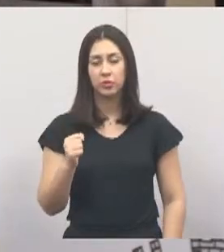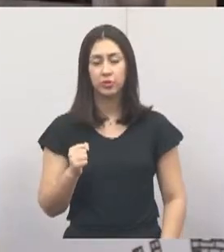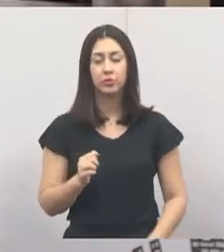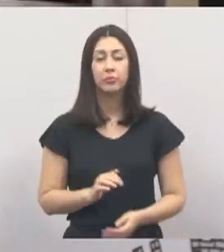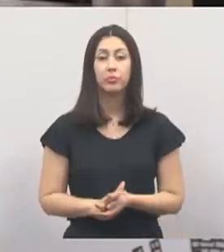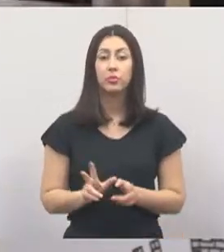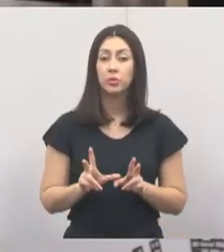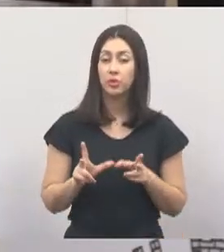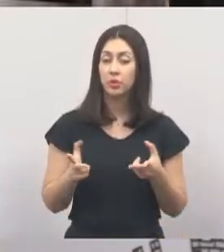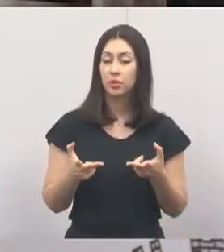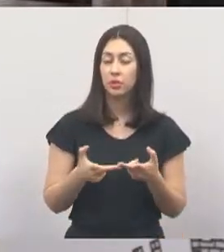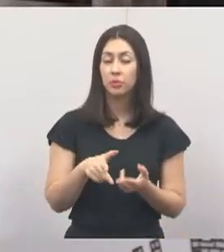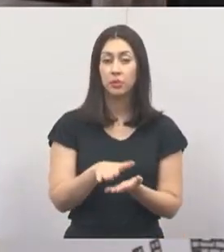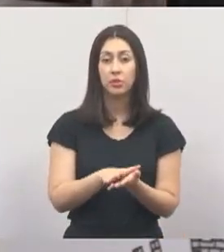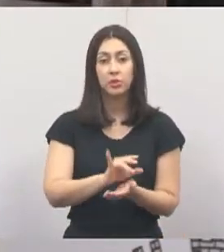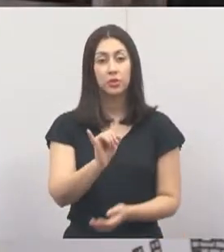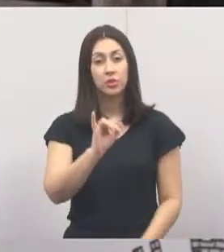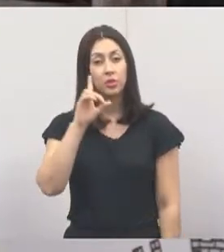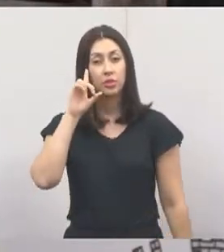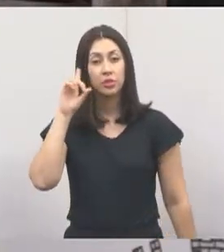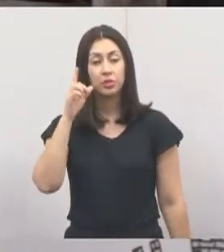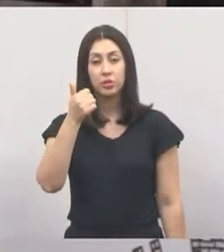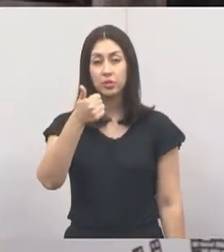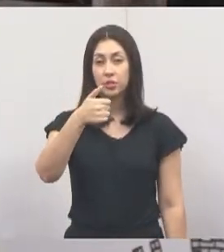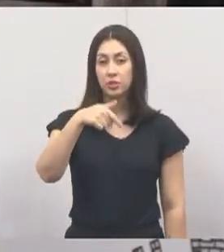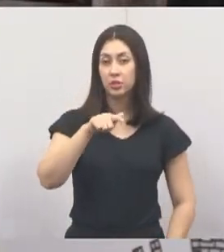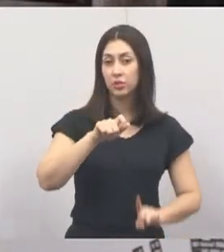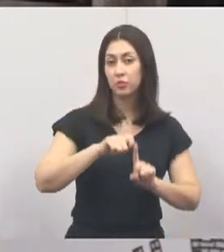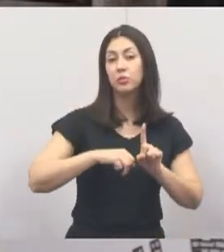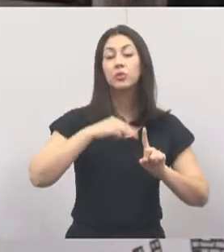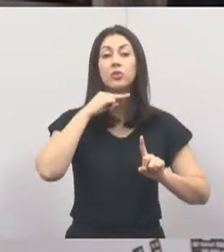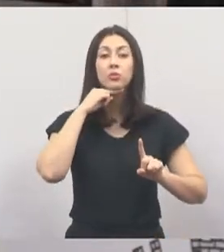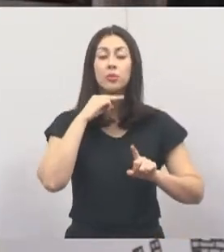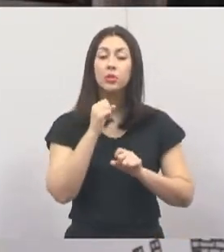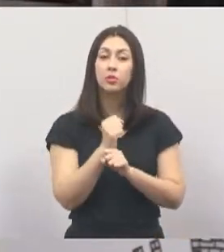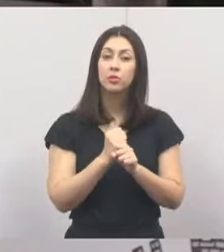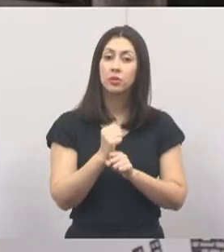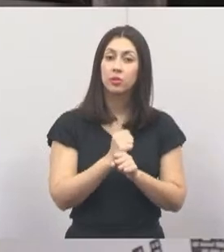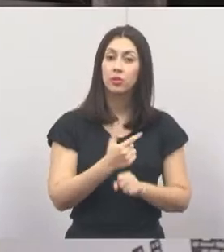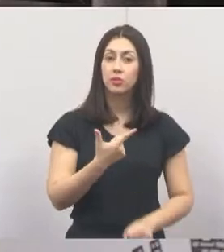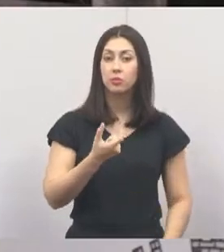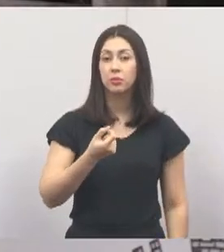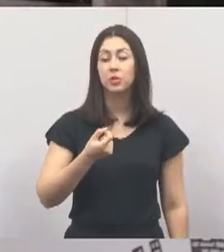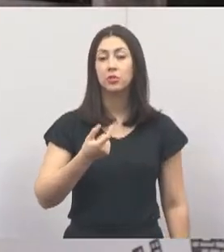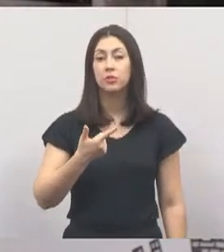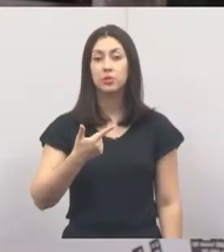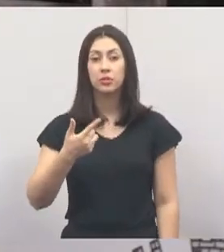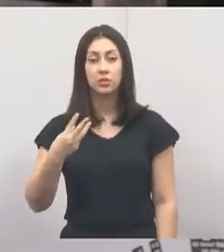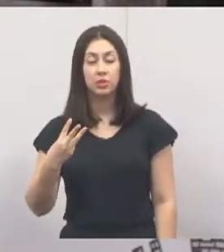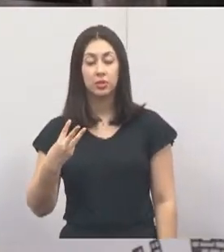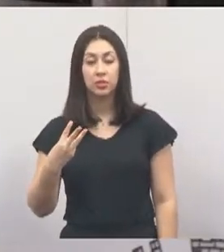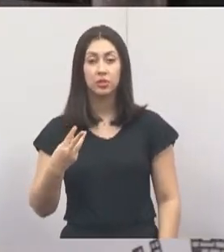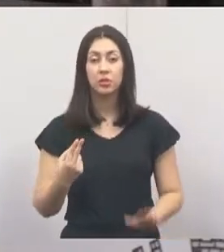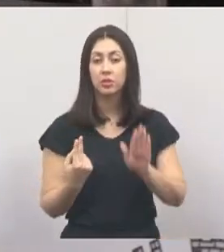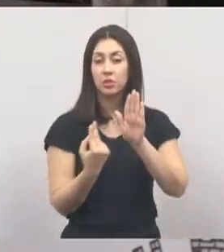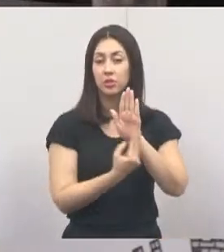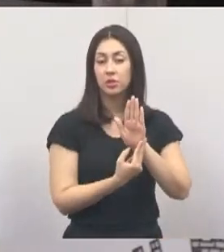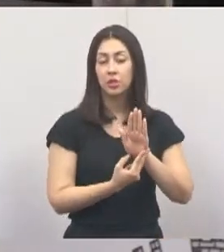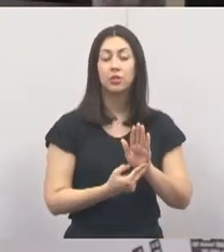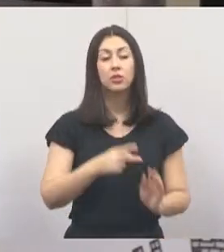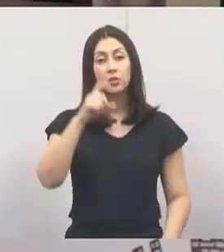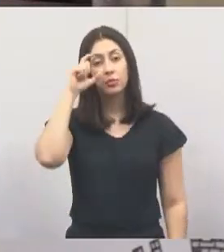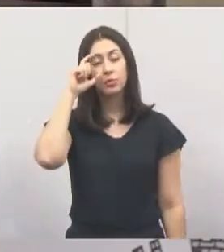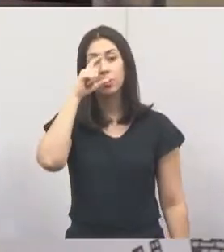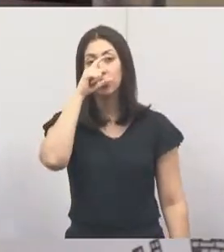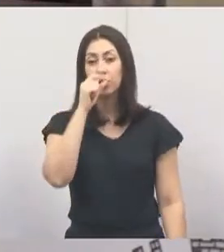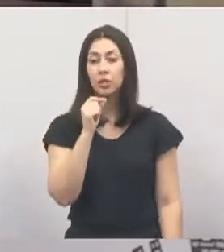Jacareí, 17 de março de 2023. Abner Rodrigues de Moraes Rosa, presidente. Sônia